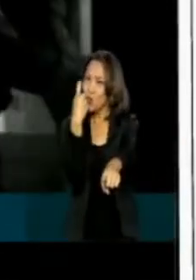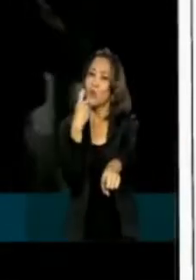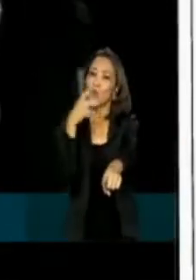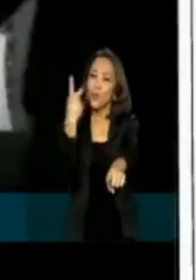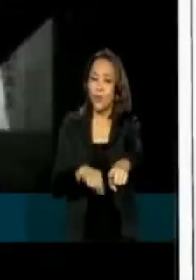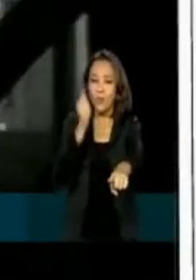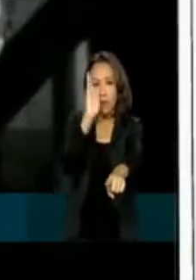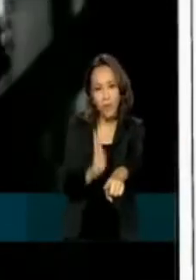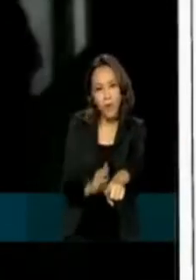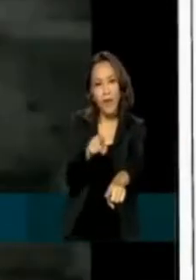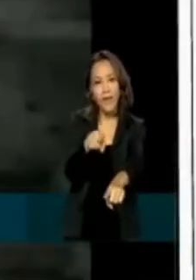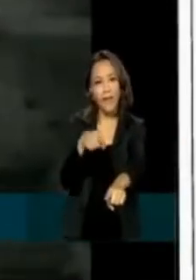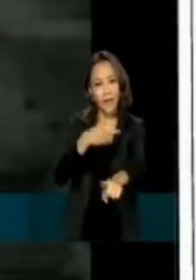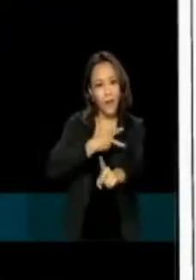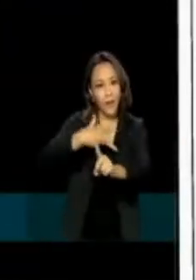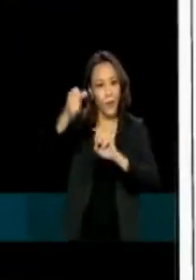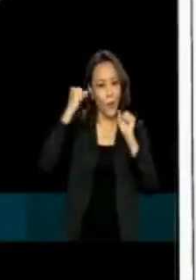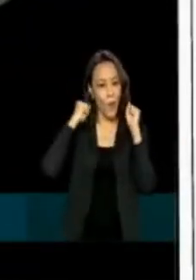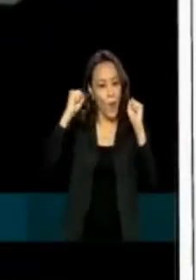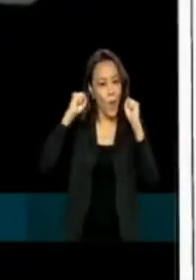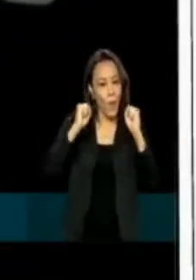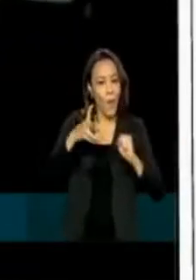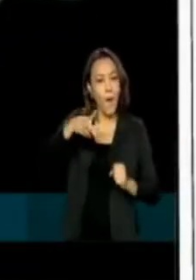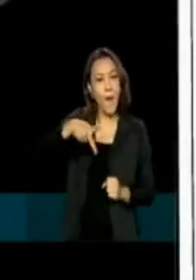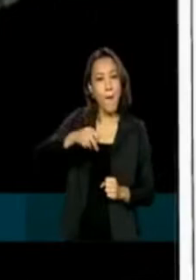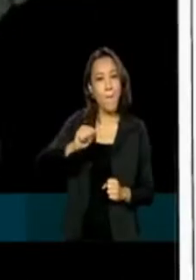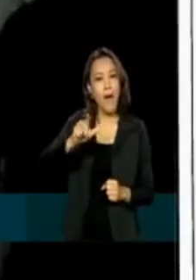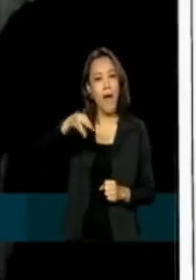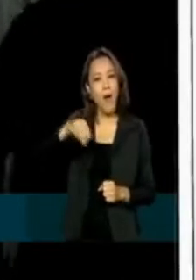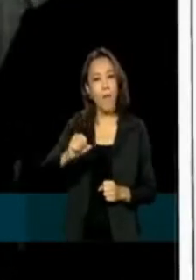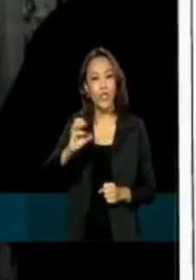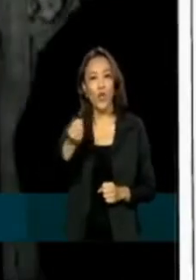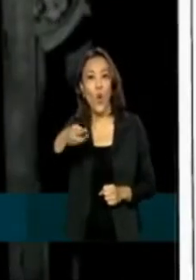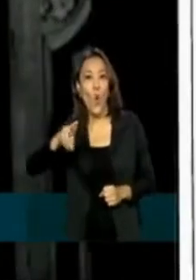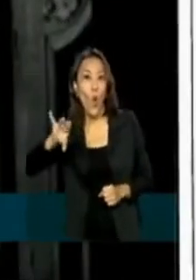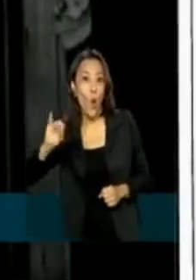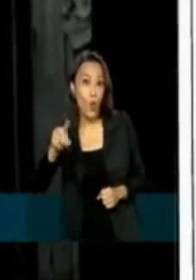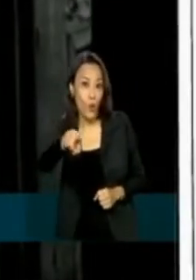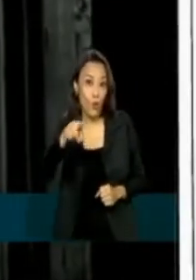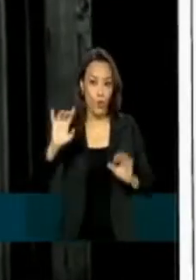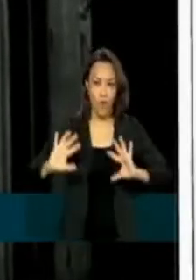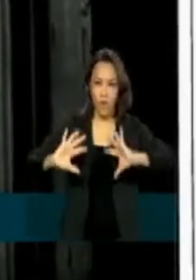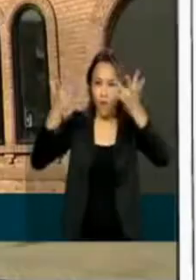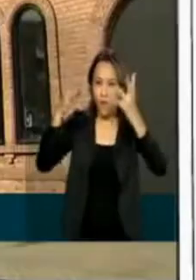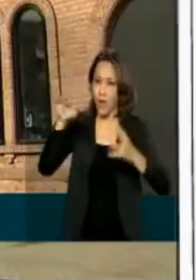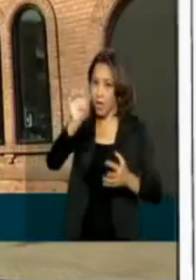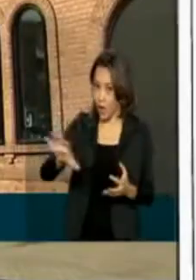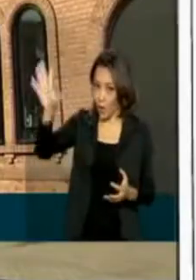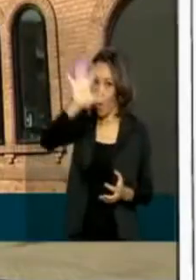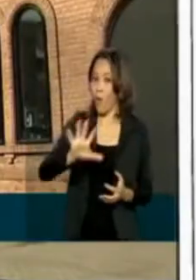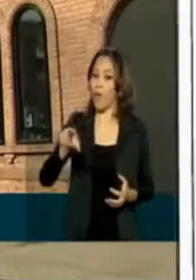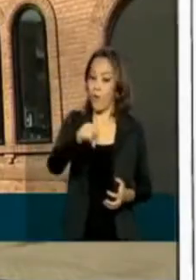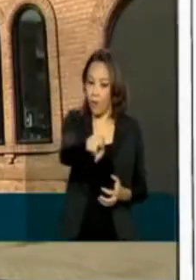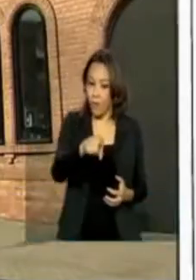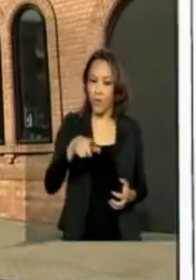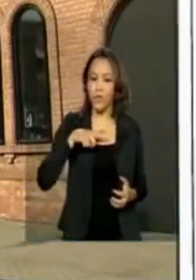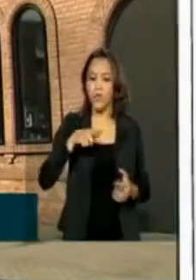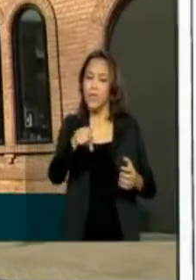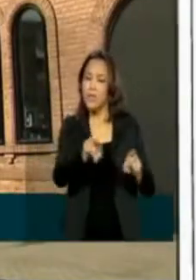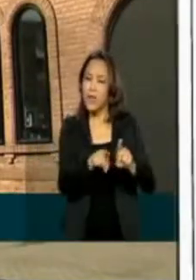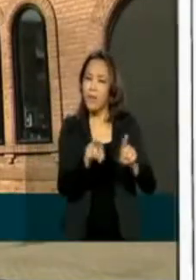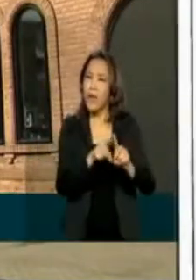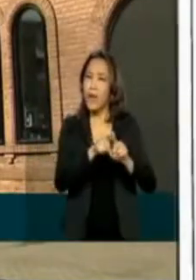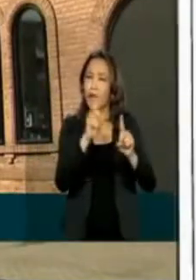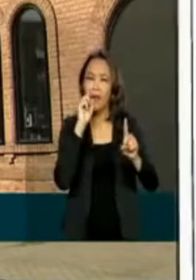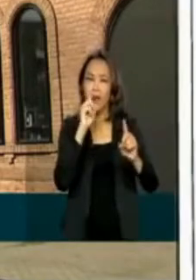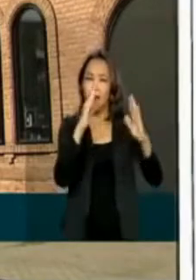Sim, ela tem o maior acervo audiovisual da América Latina e está entre os 5 maiores do mundo. Ela